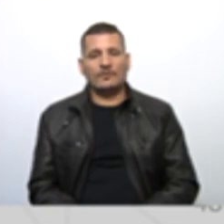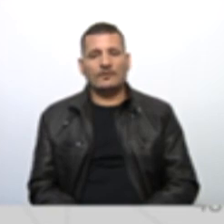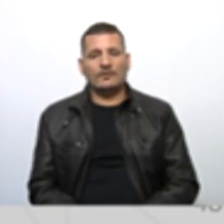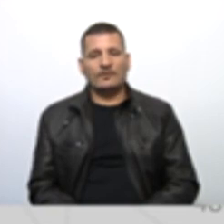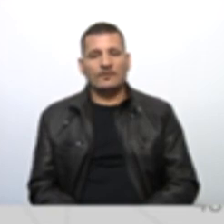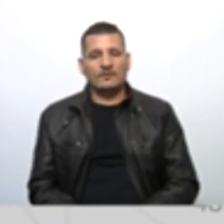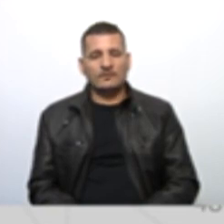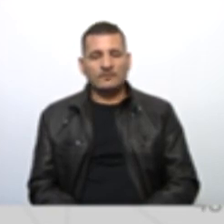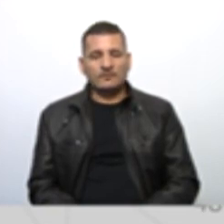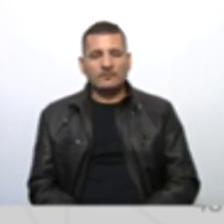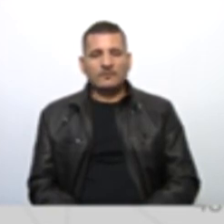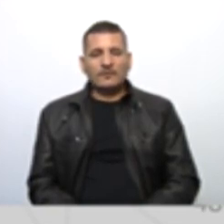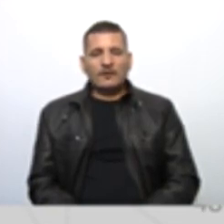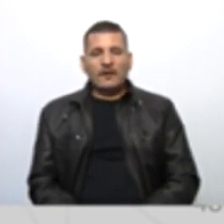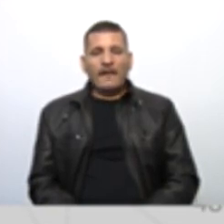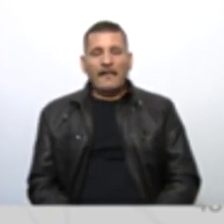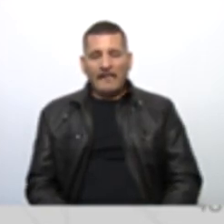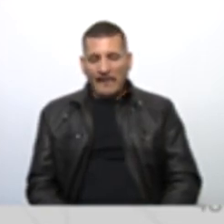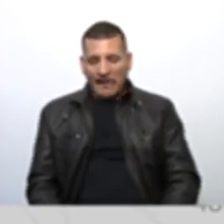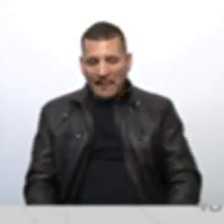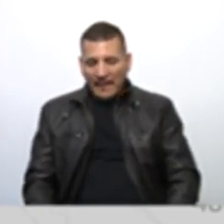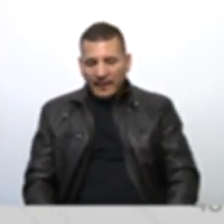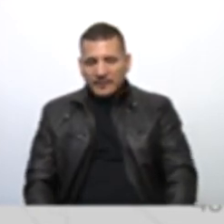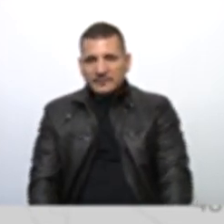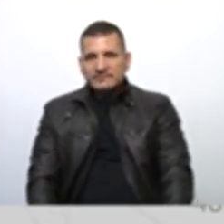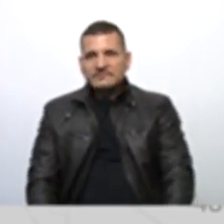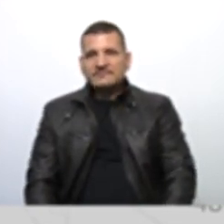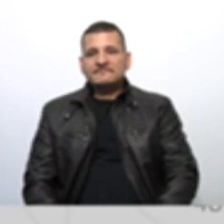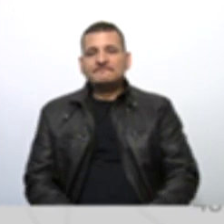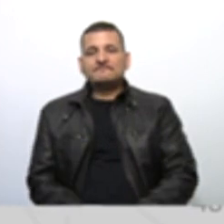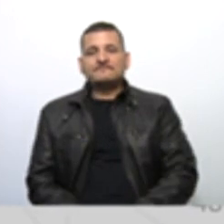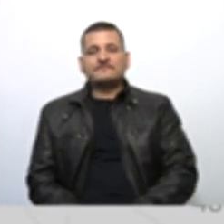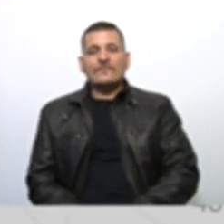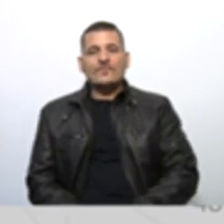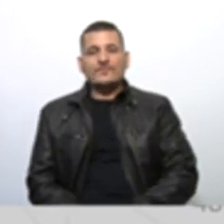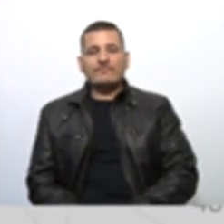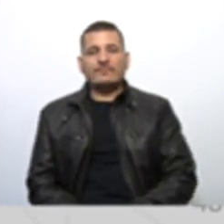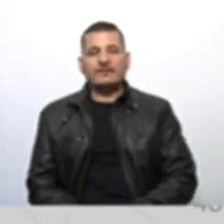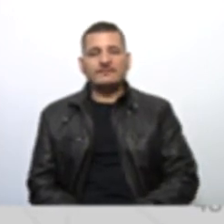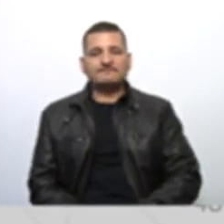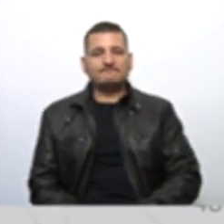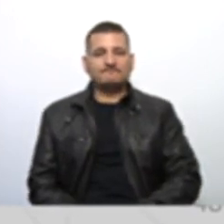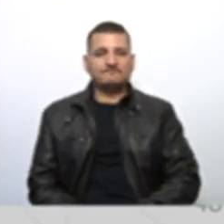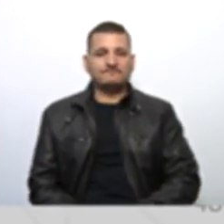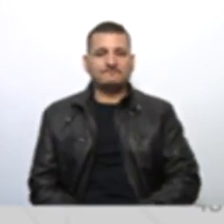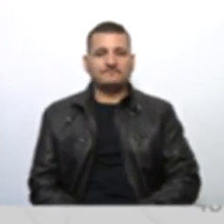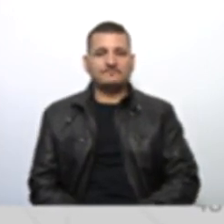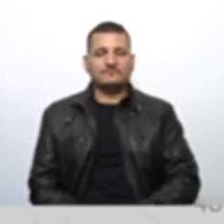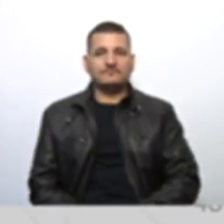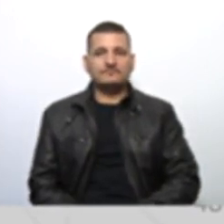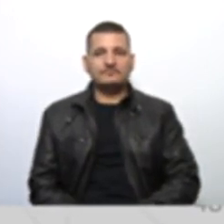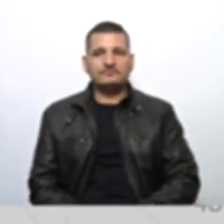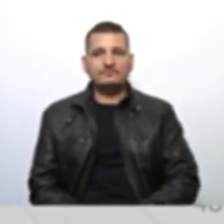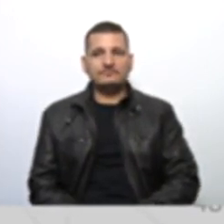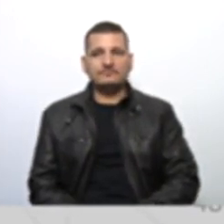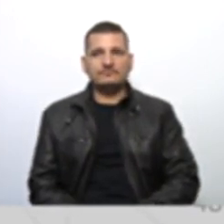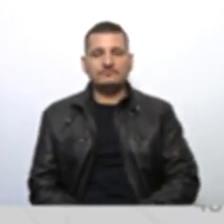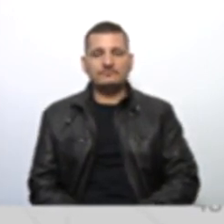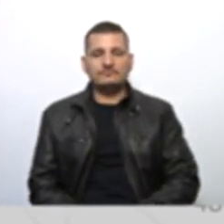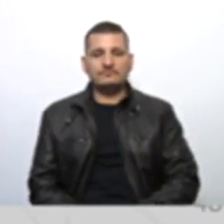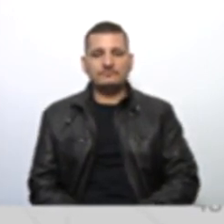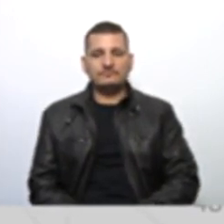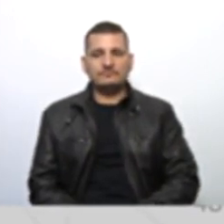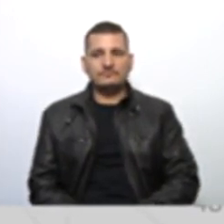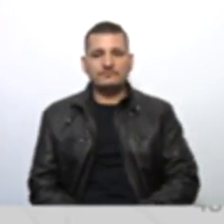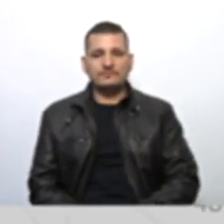Então, no mesmo ambiente físico é a LAN, ok? Então, regiões fisicamente distantes é a nossa